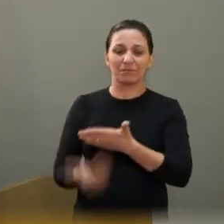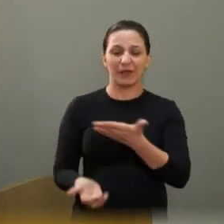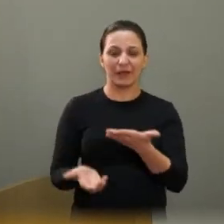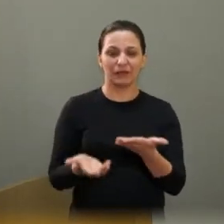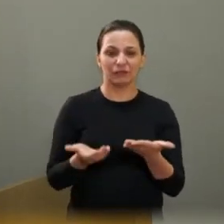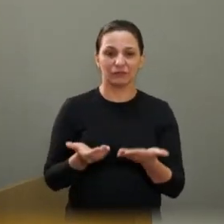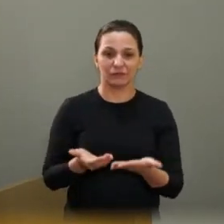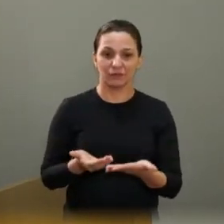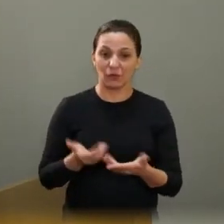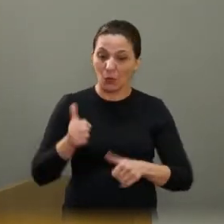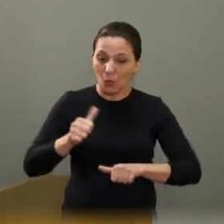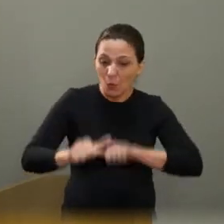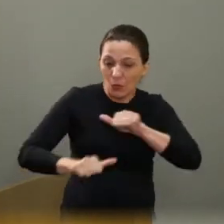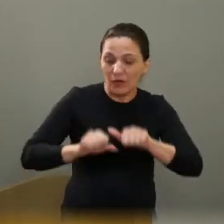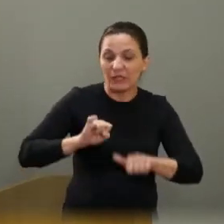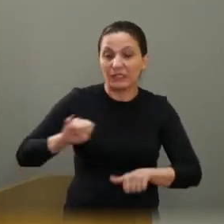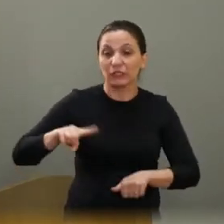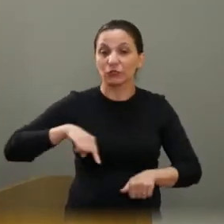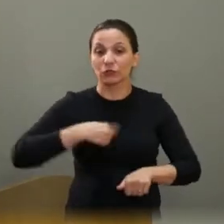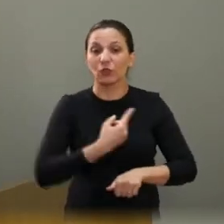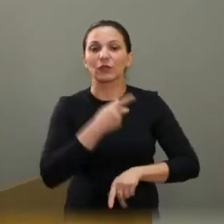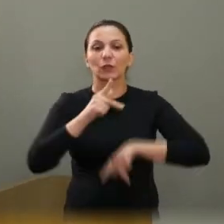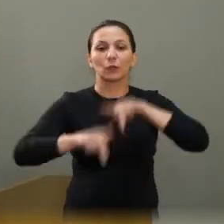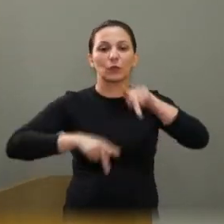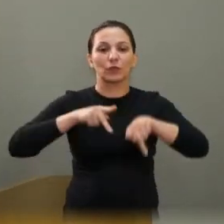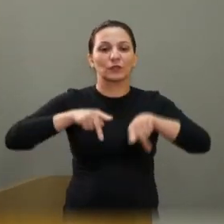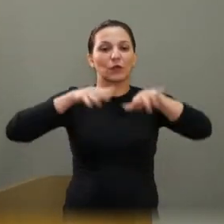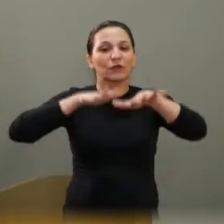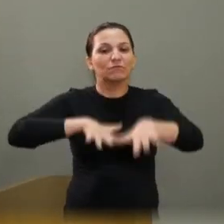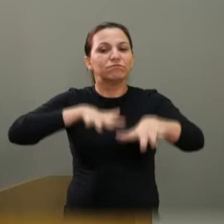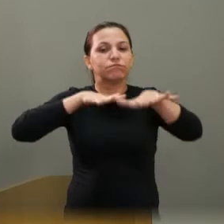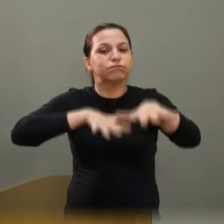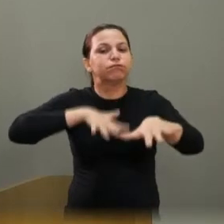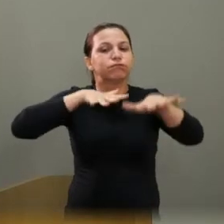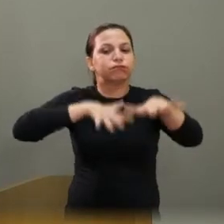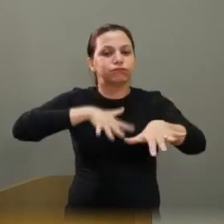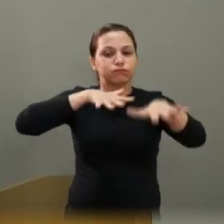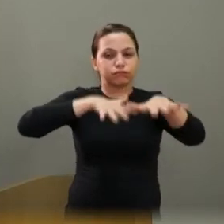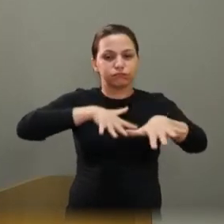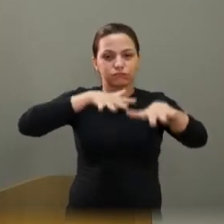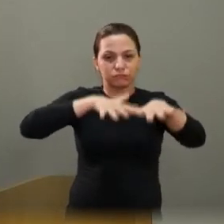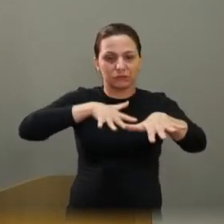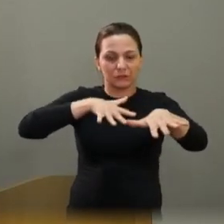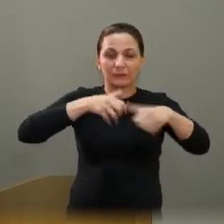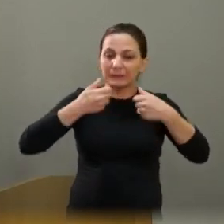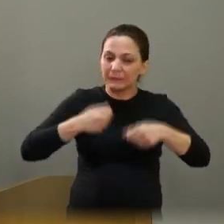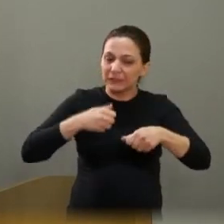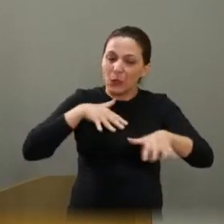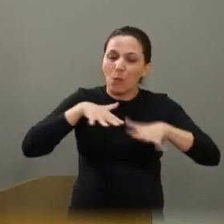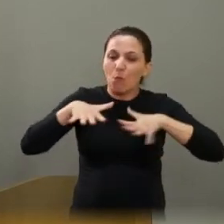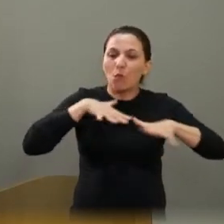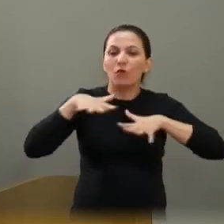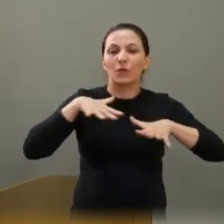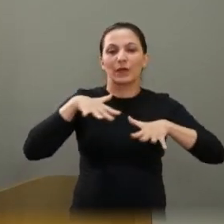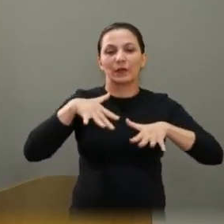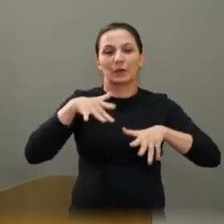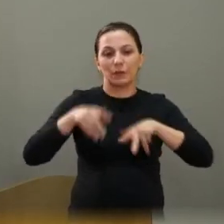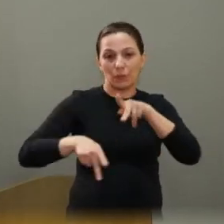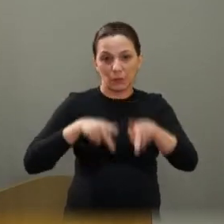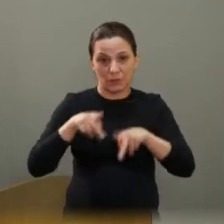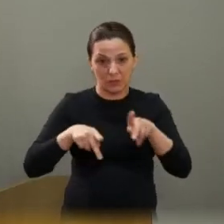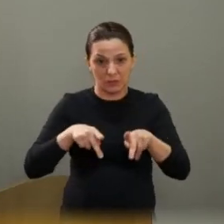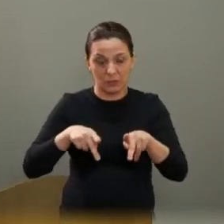digo isso se nós população sair para rua e se mobilizar se houver mobilização